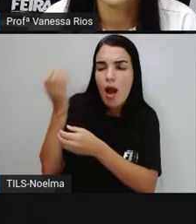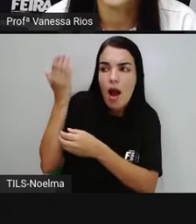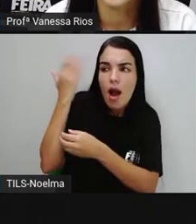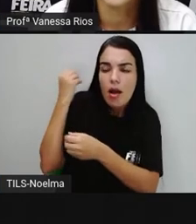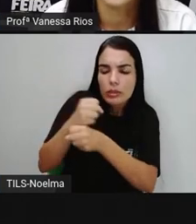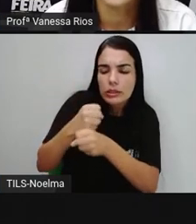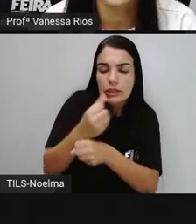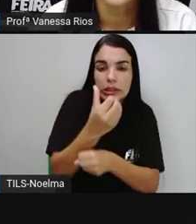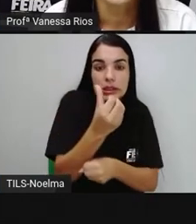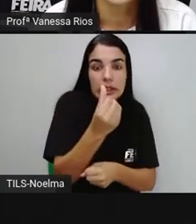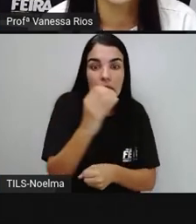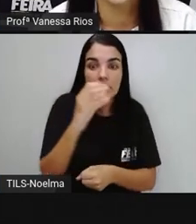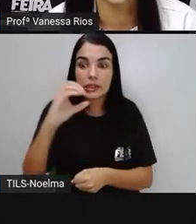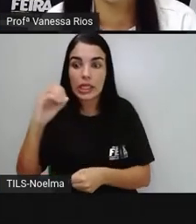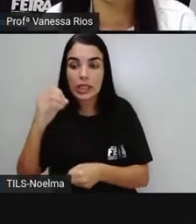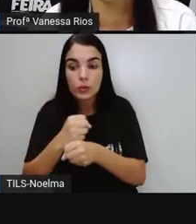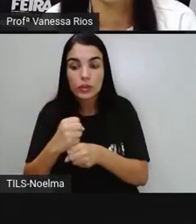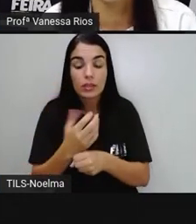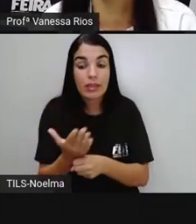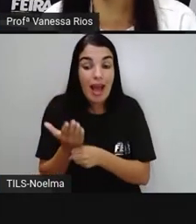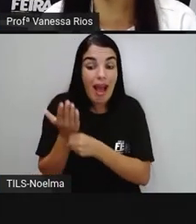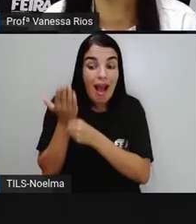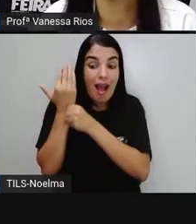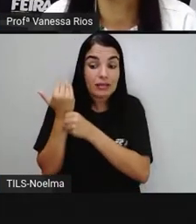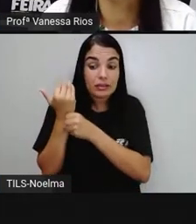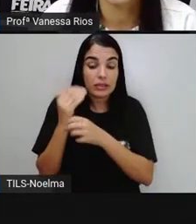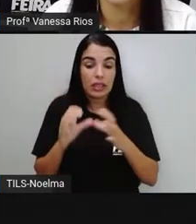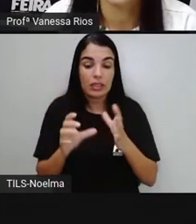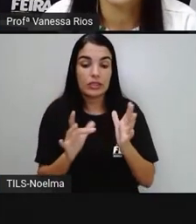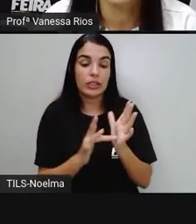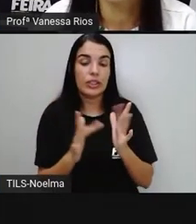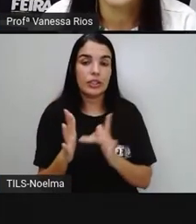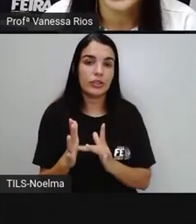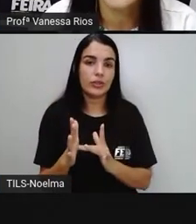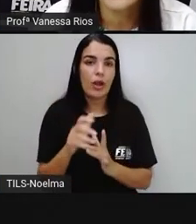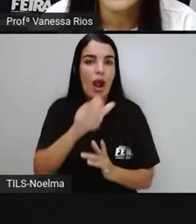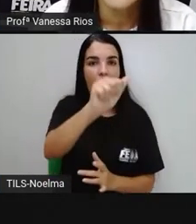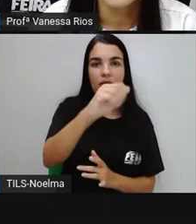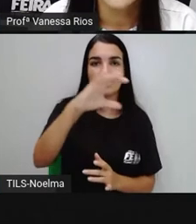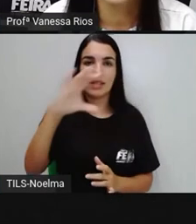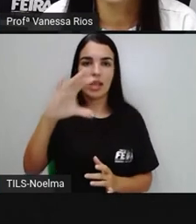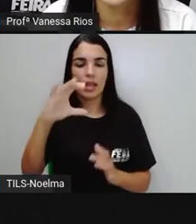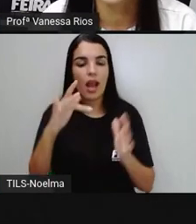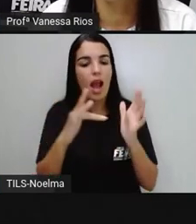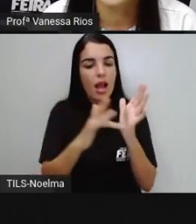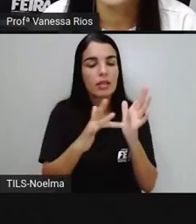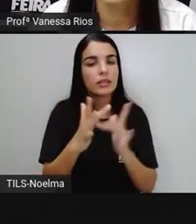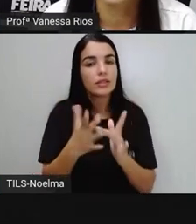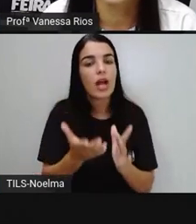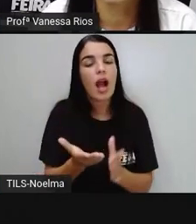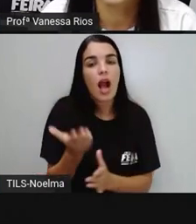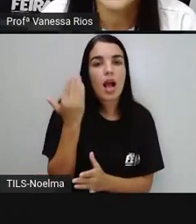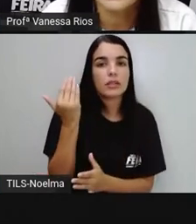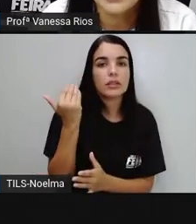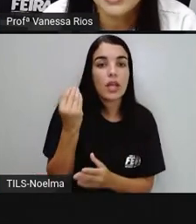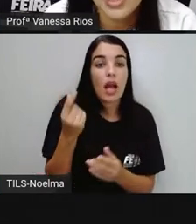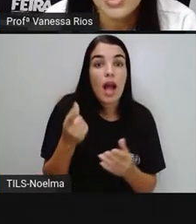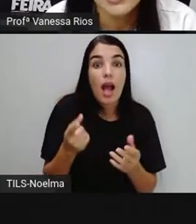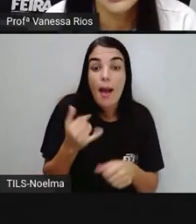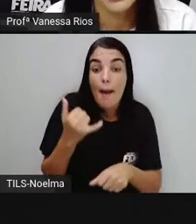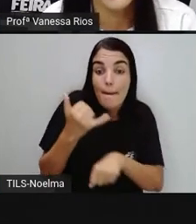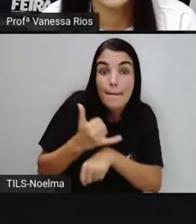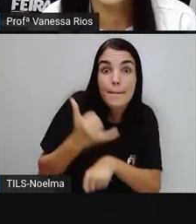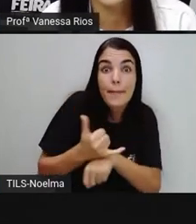anos antes de Cristo. E a gente observa aí como um dos primeiros mapas encontrados, desenhados ainda na pedra,